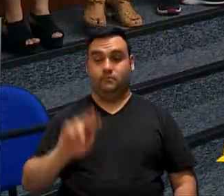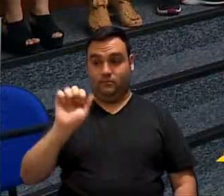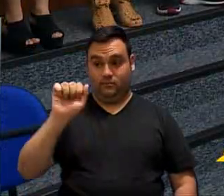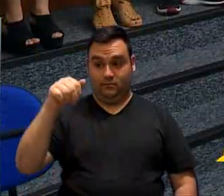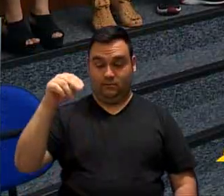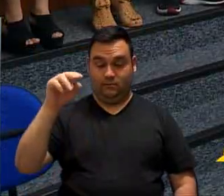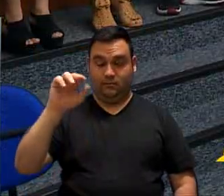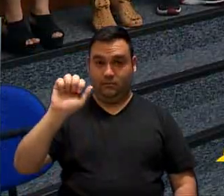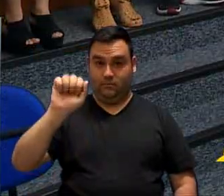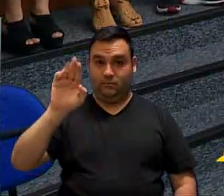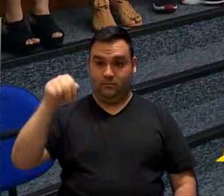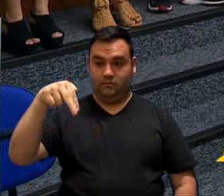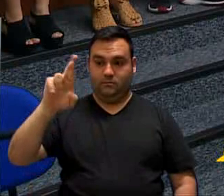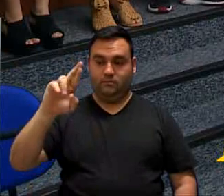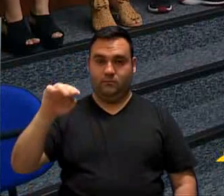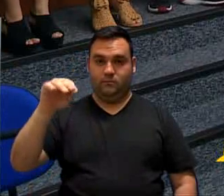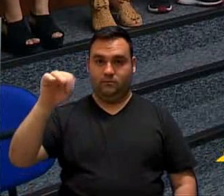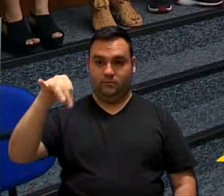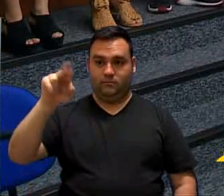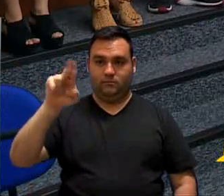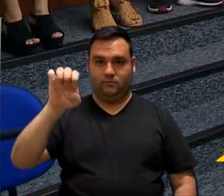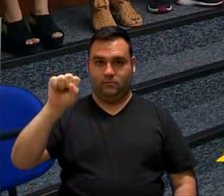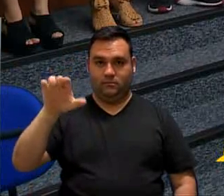Abner Matheus Marques Rodrigues.